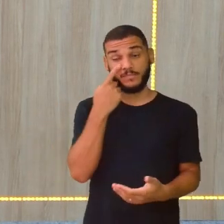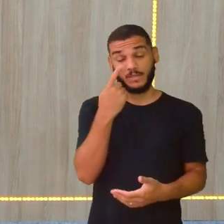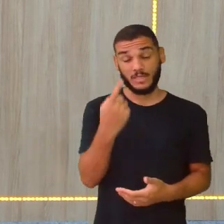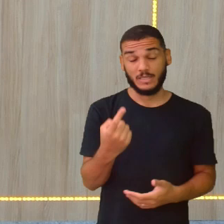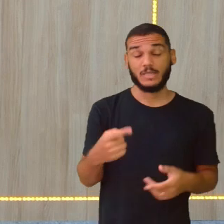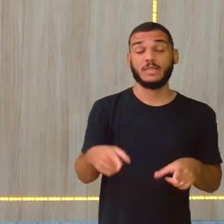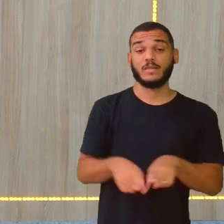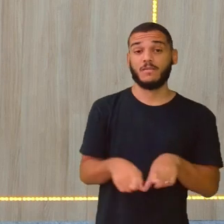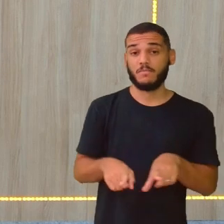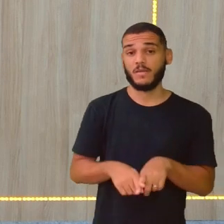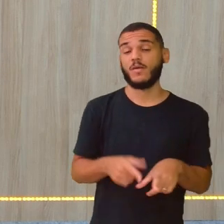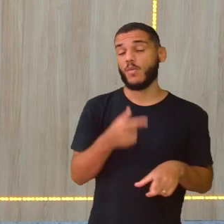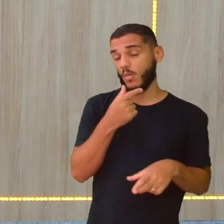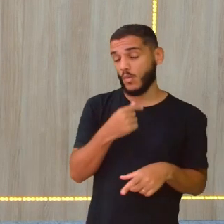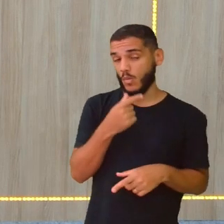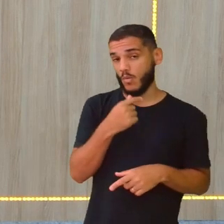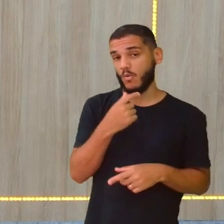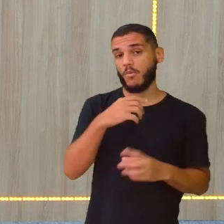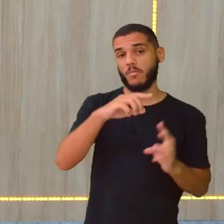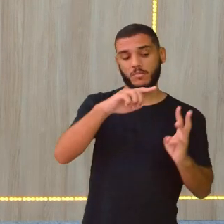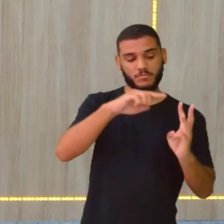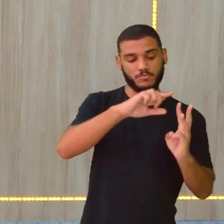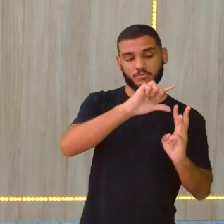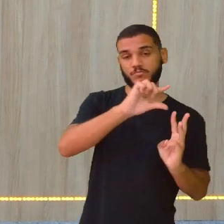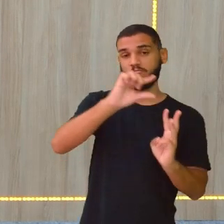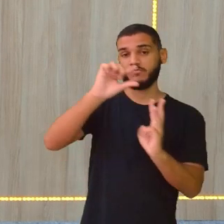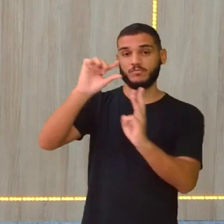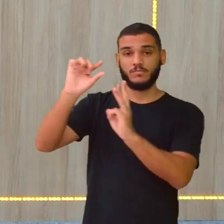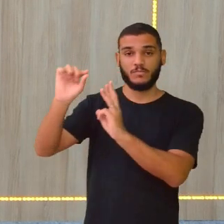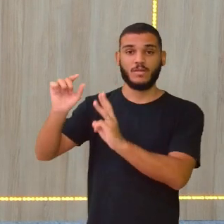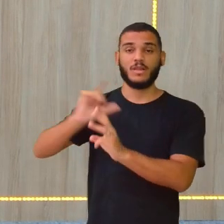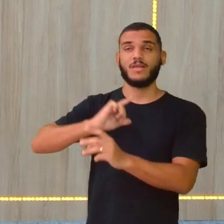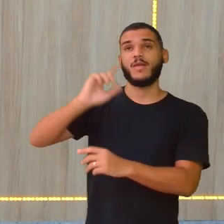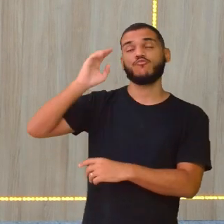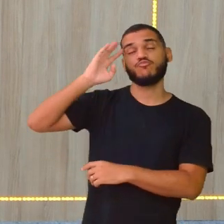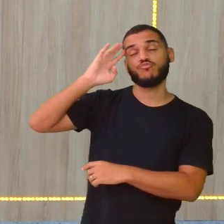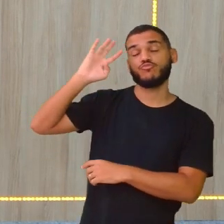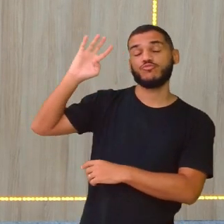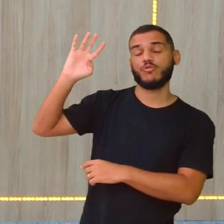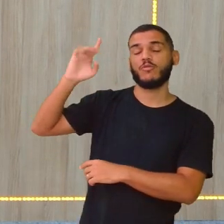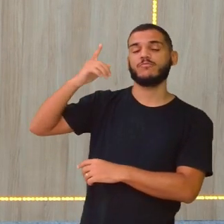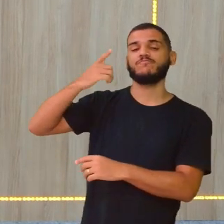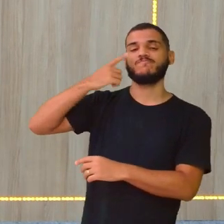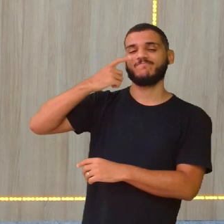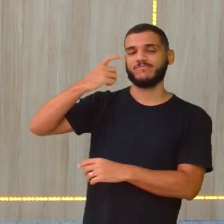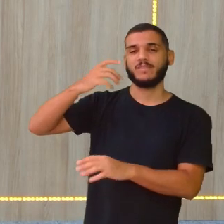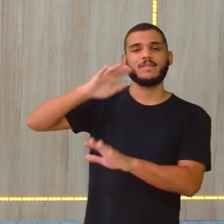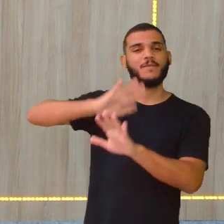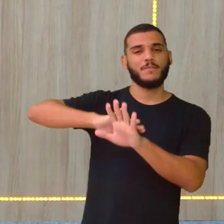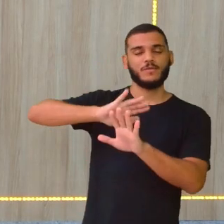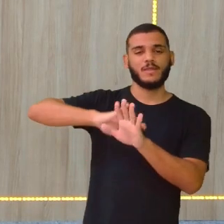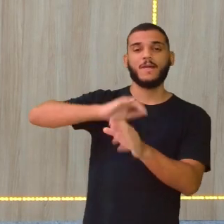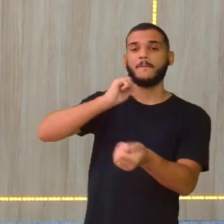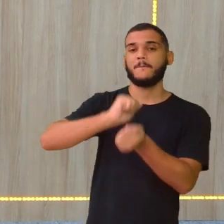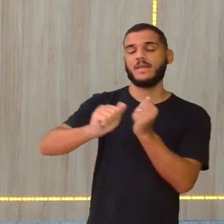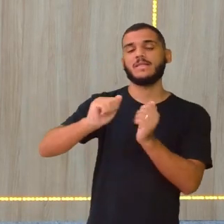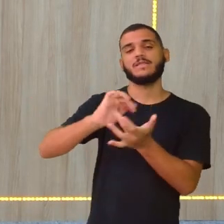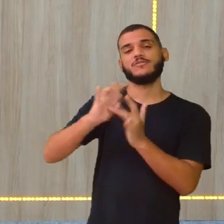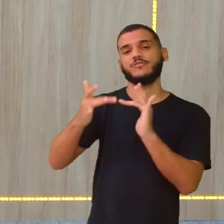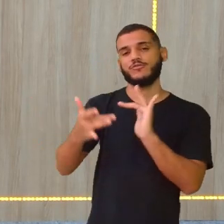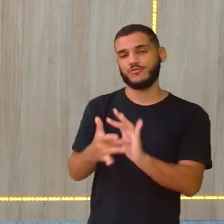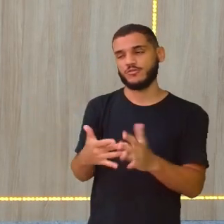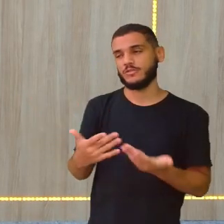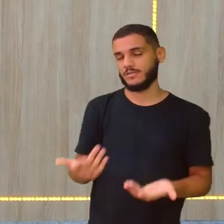magos foram alertados em sonhos sobre a intenção deste matar Jesus e